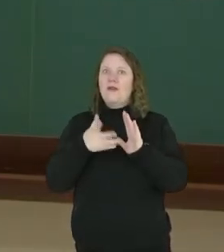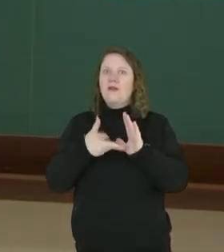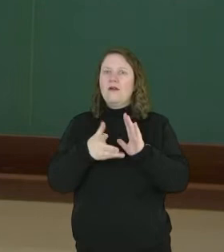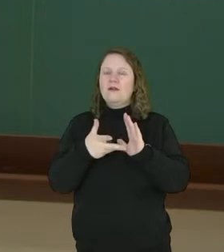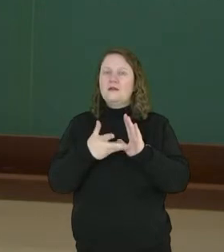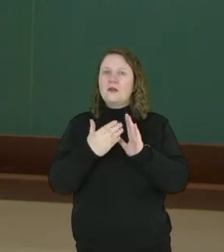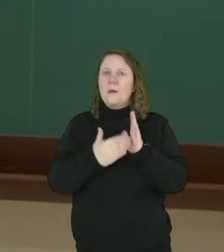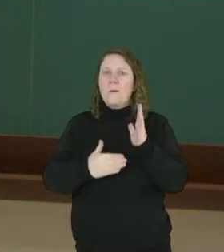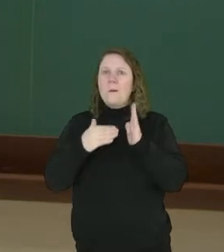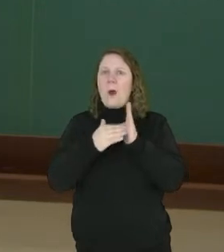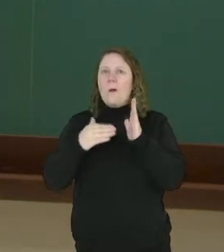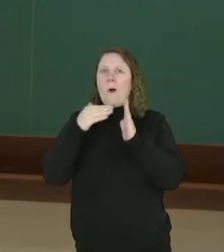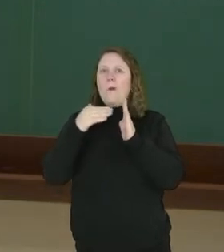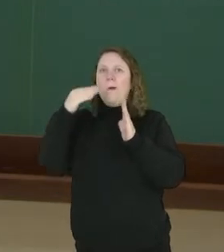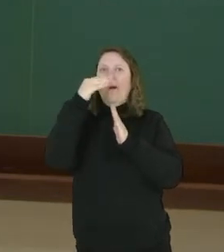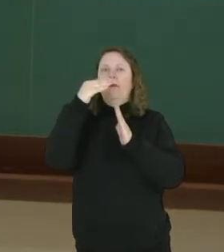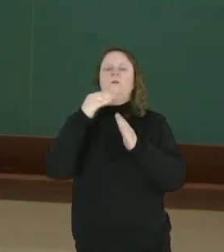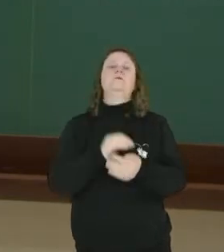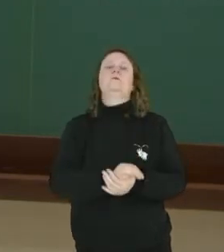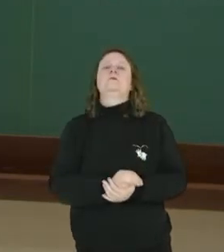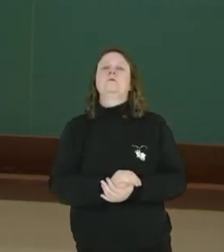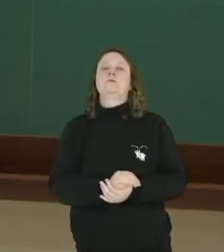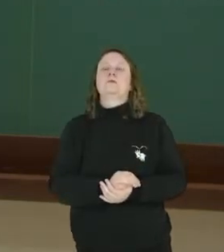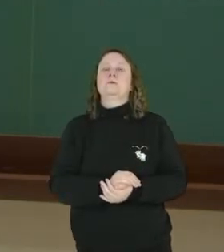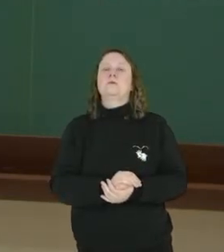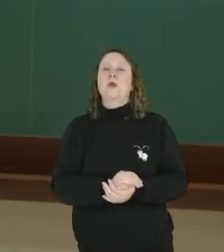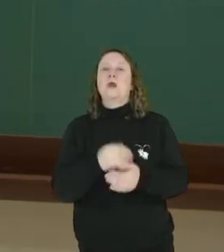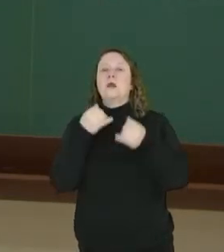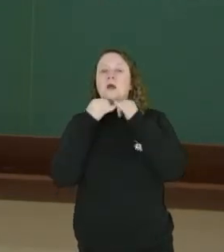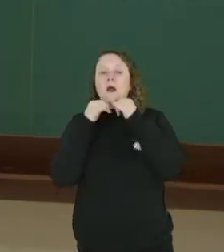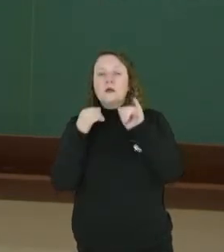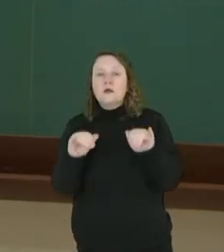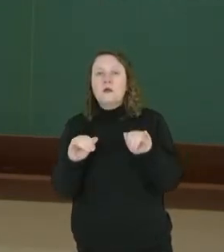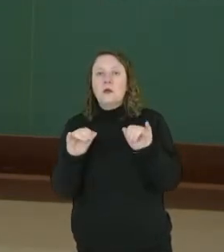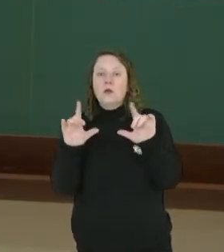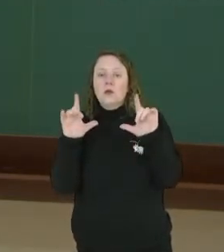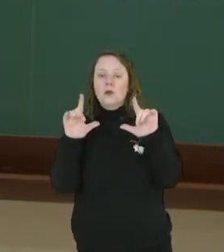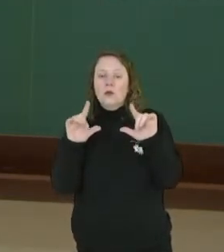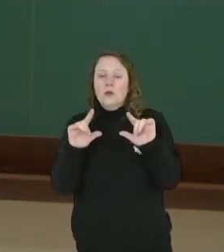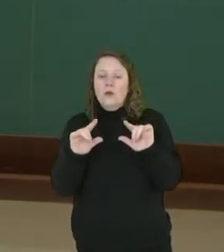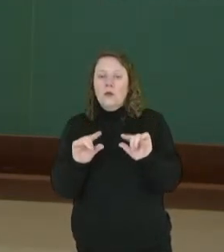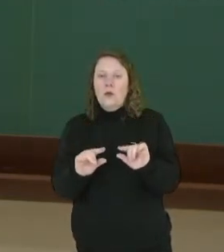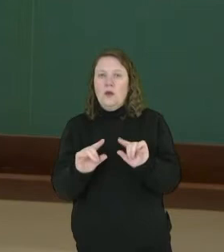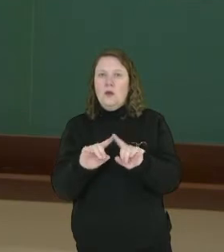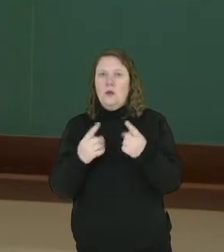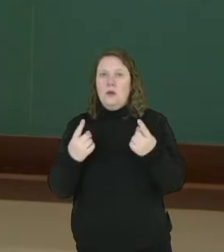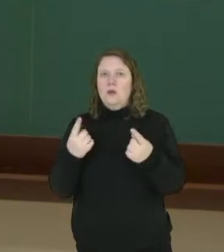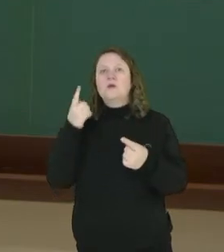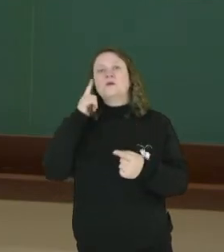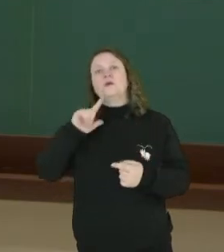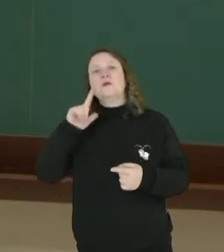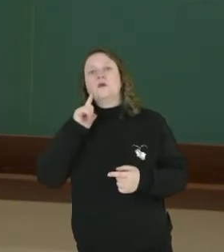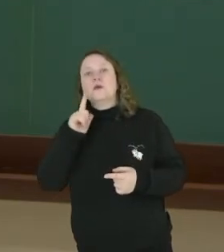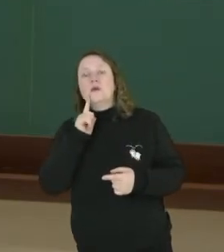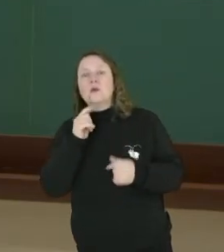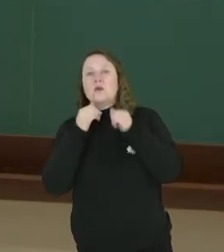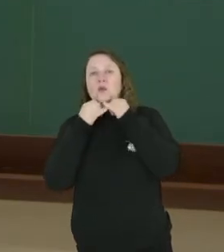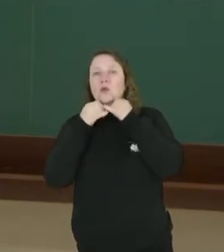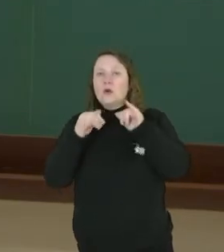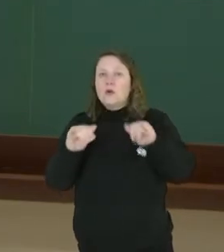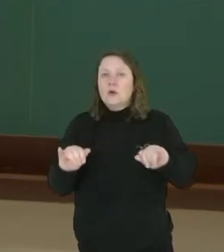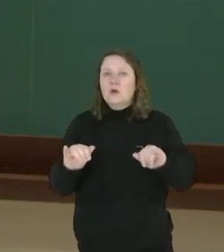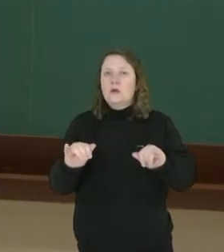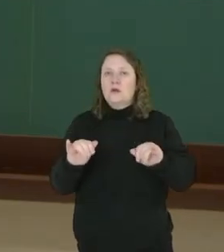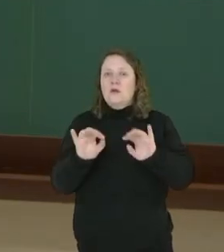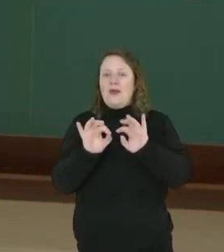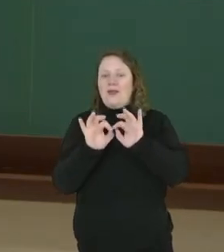nessa situação você está perdendo energia potencial gravitacional, mas está ganhando energia potencial elástica,